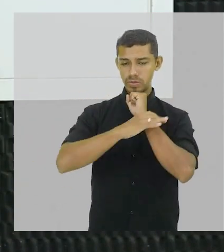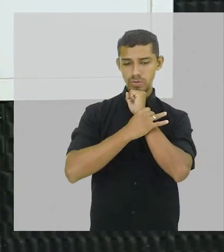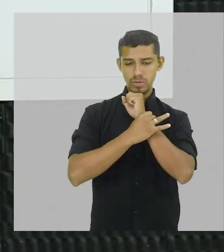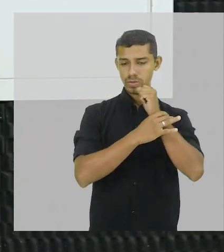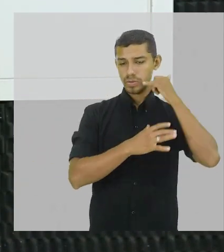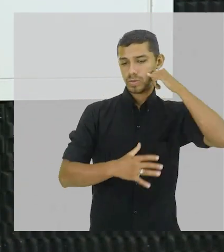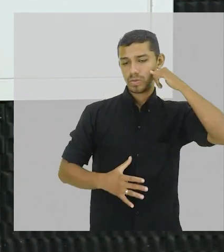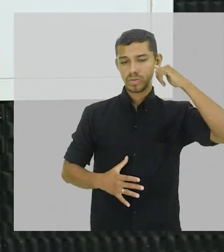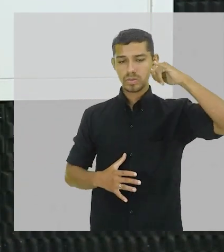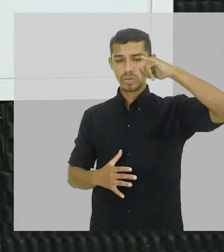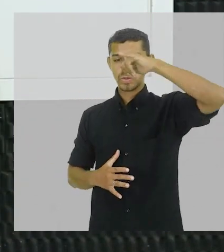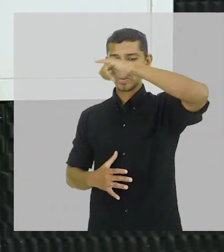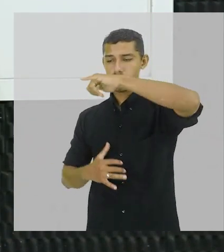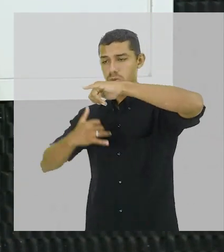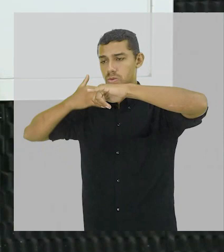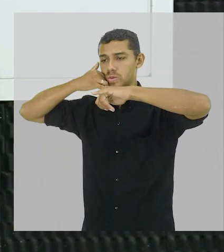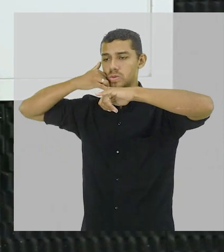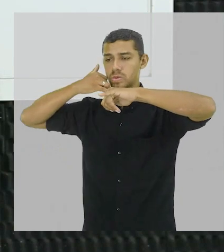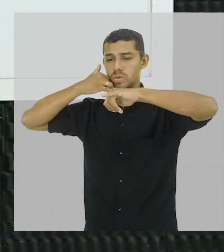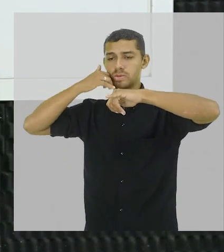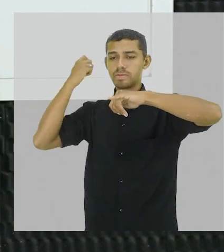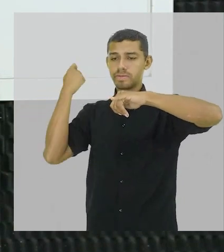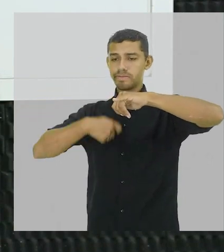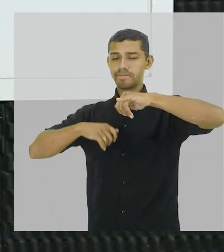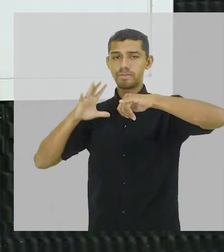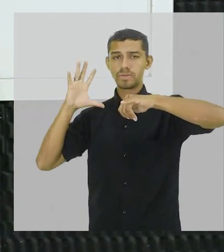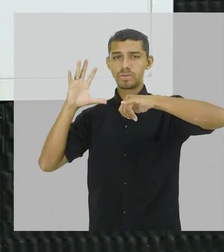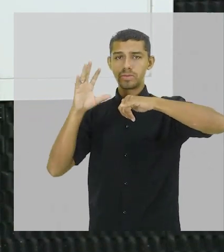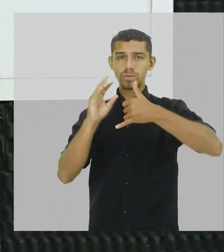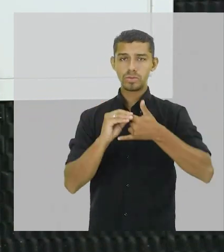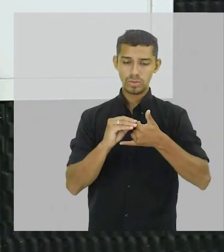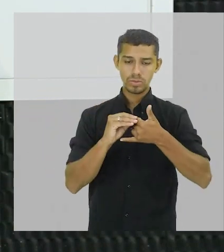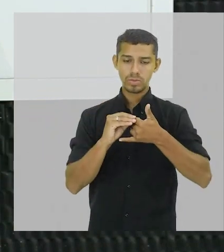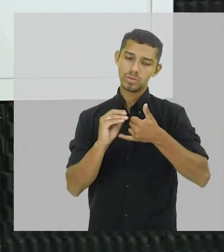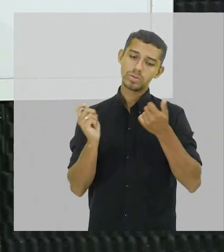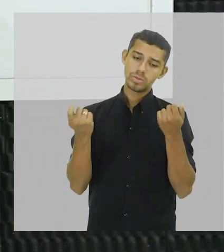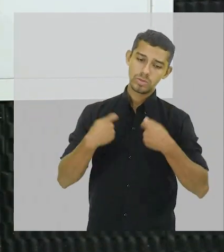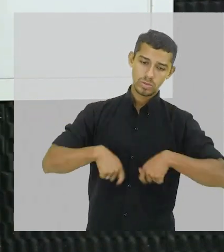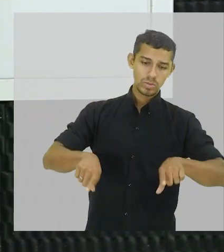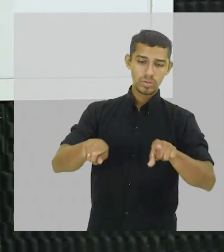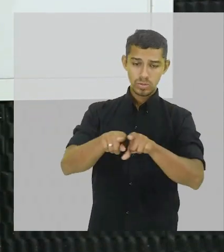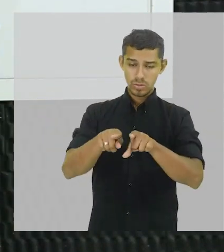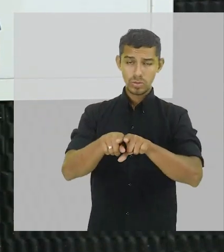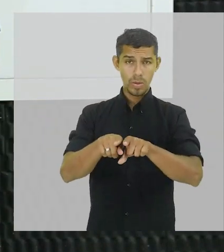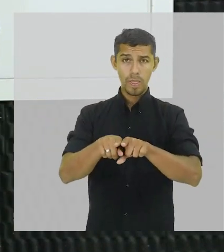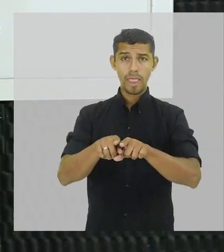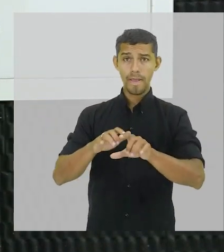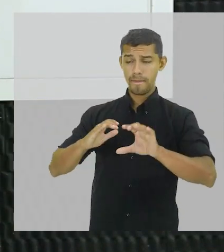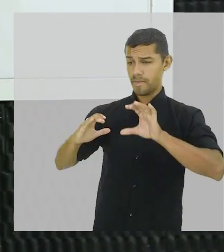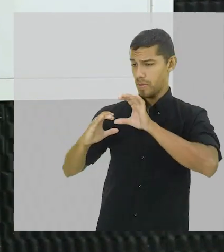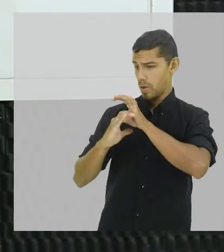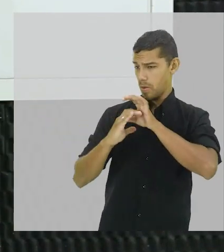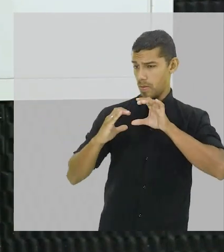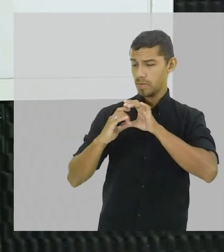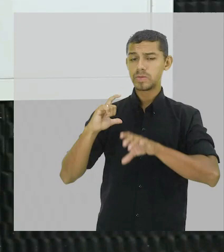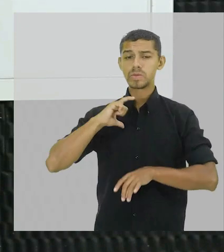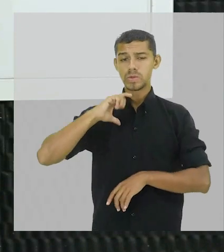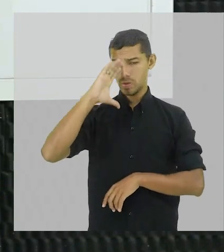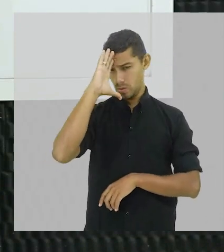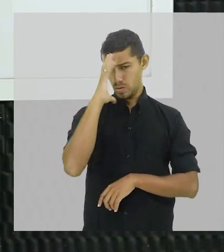quanto às ondas dos aparelhos celular, né, e a comunicação que